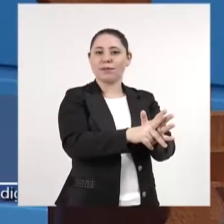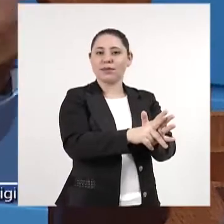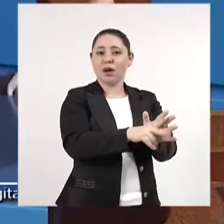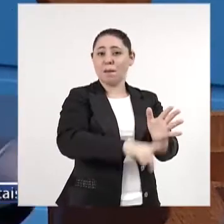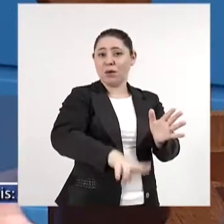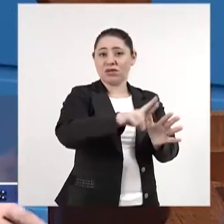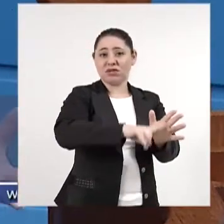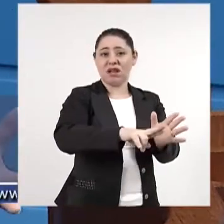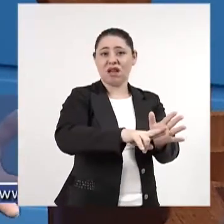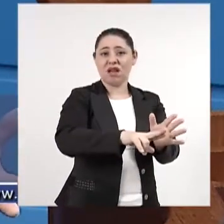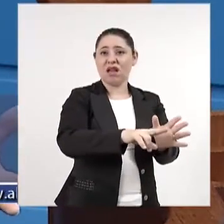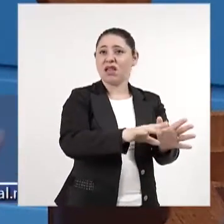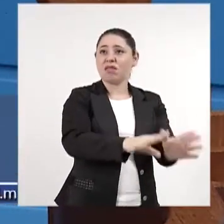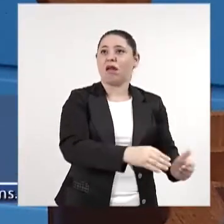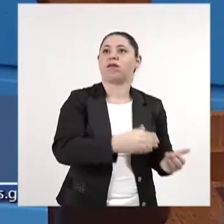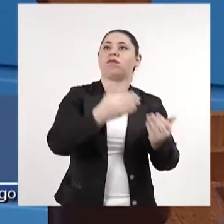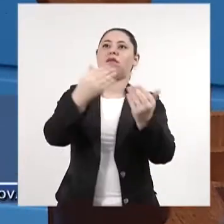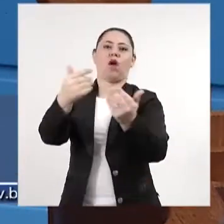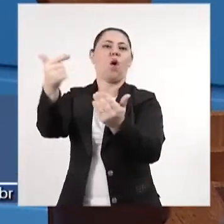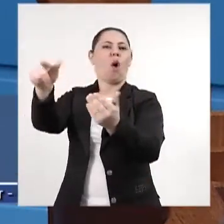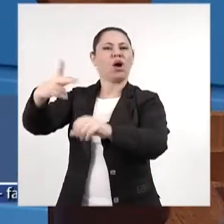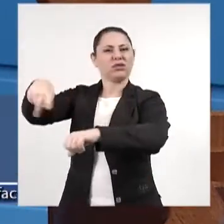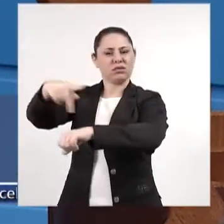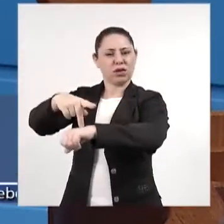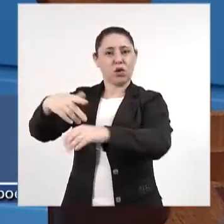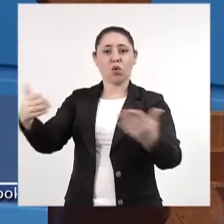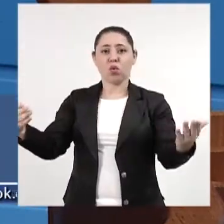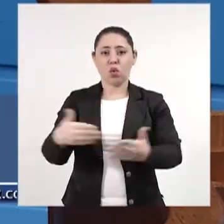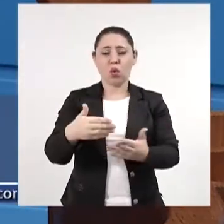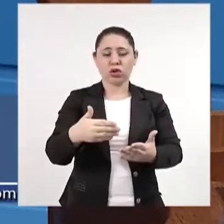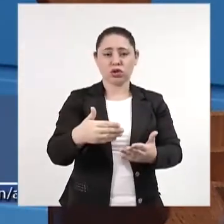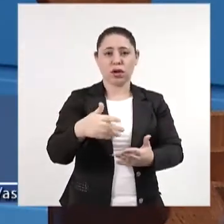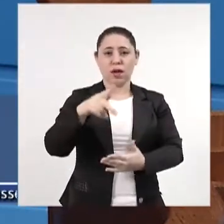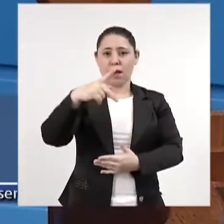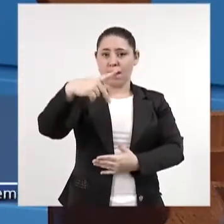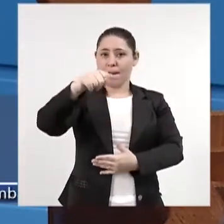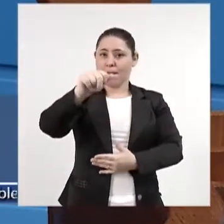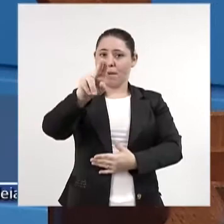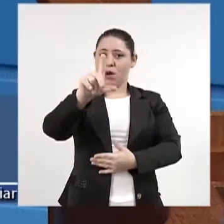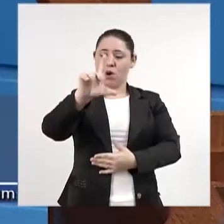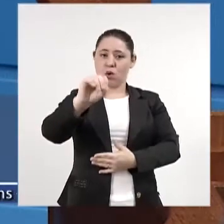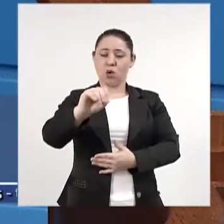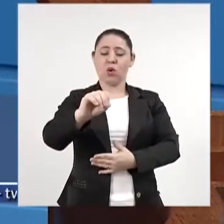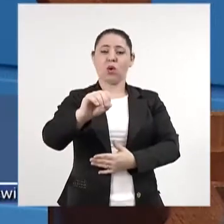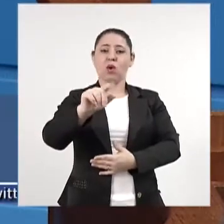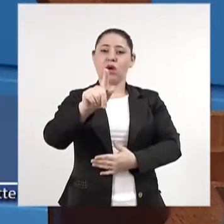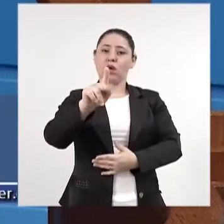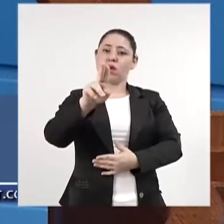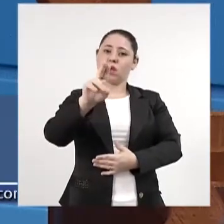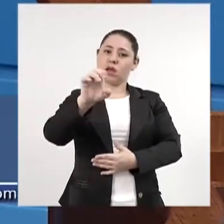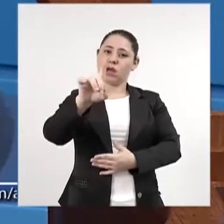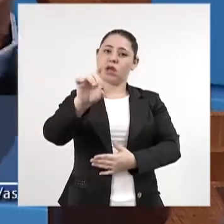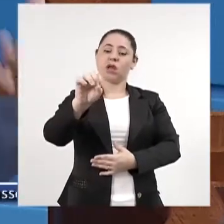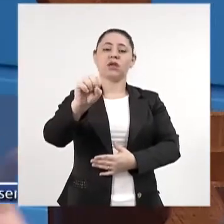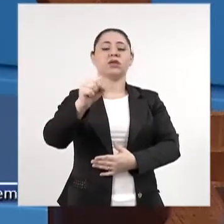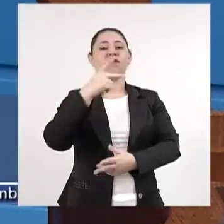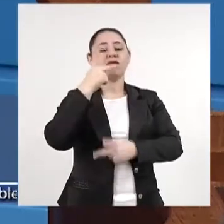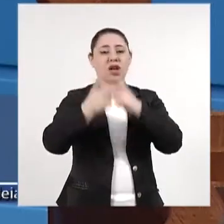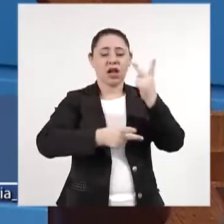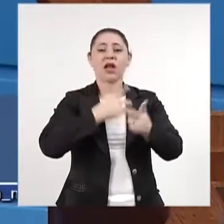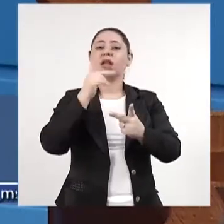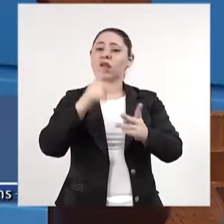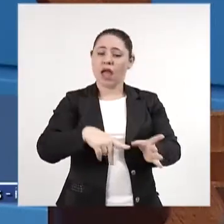e privatizar. E hoje o Paulo Guedes, ele fala claramente que quer privatizar a Petrobras, que quer privatizar o